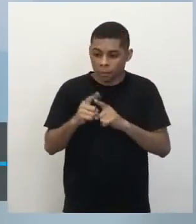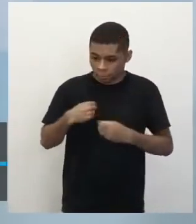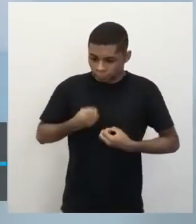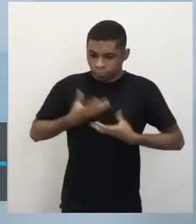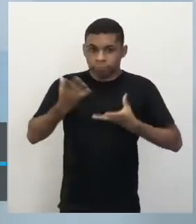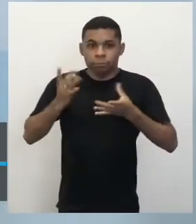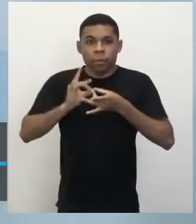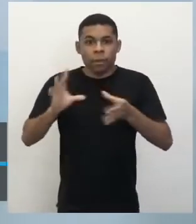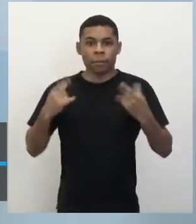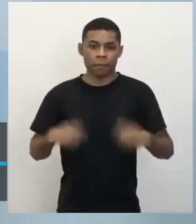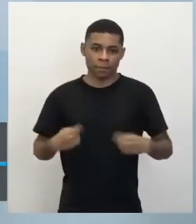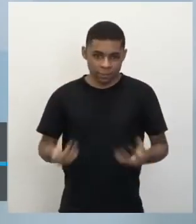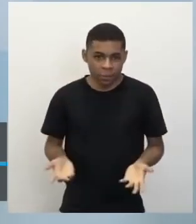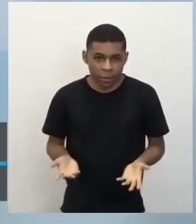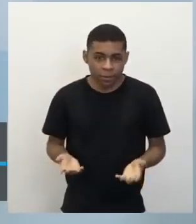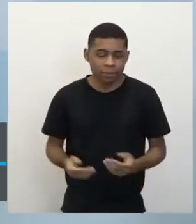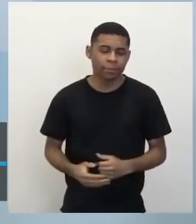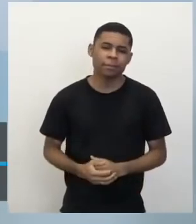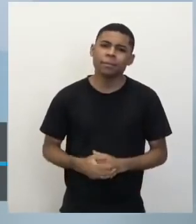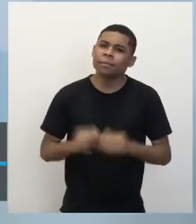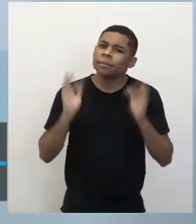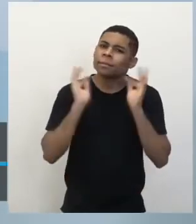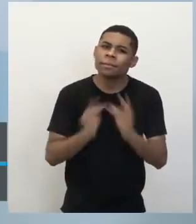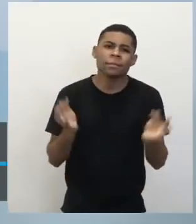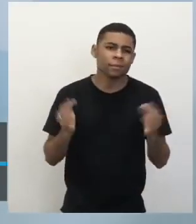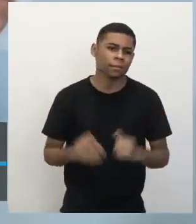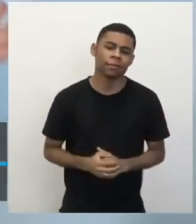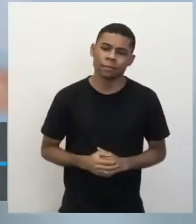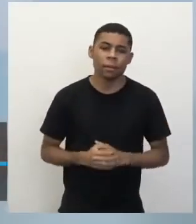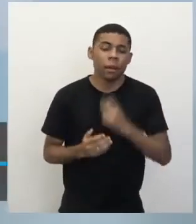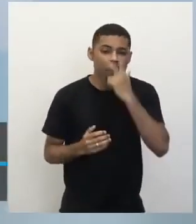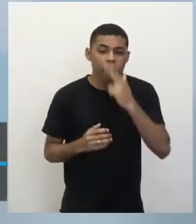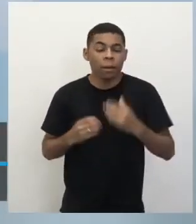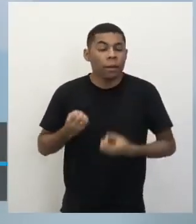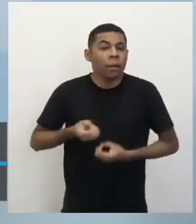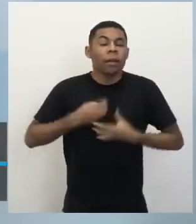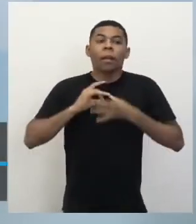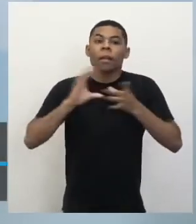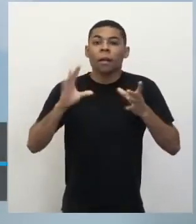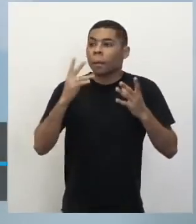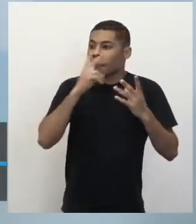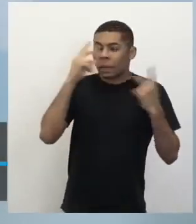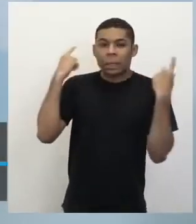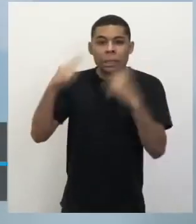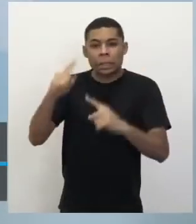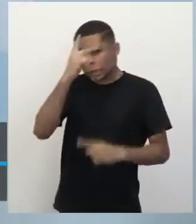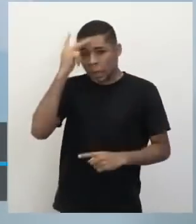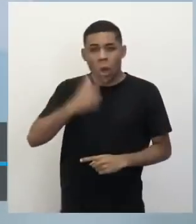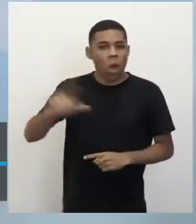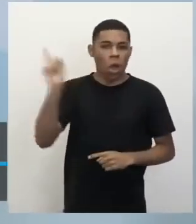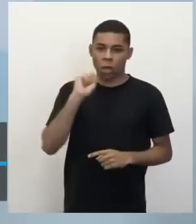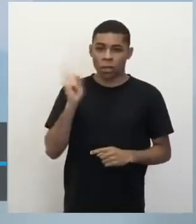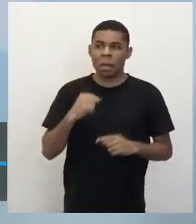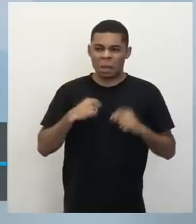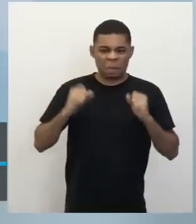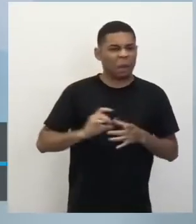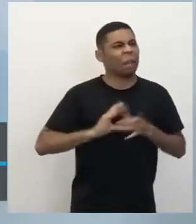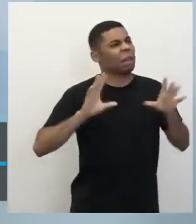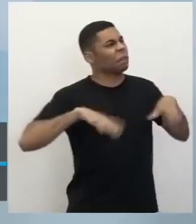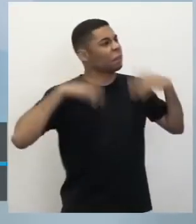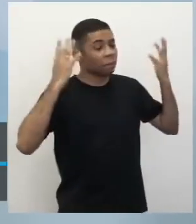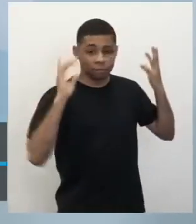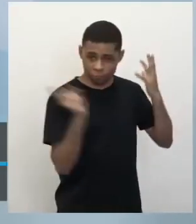expressão. Ok, liberdade de expressão até o ponto que não atinja o outro. Né? Não é assim, eu posso fazer o que eu quiser.